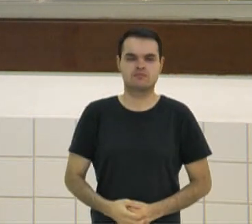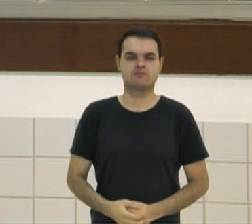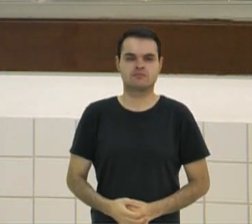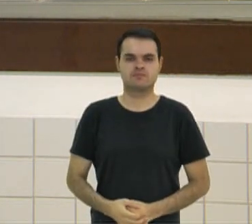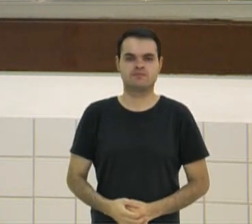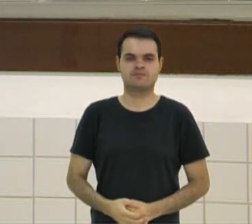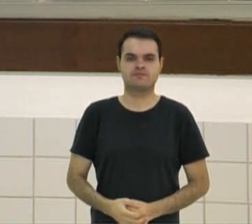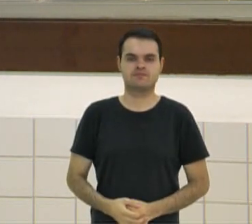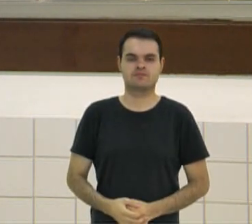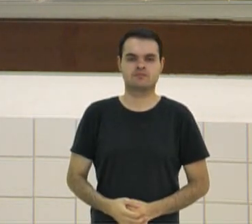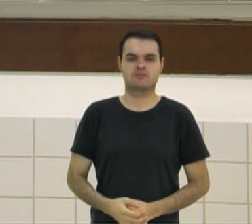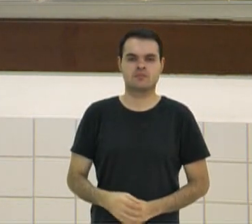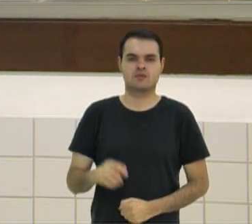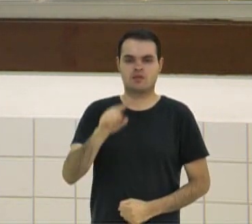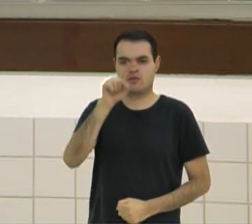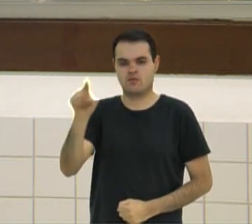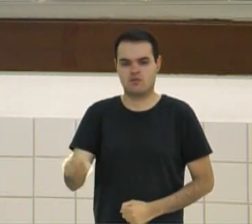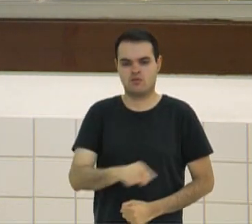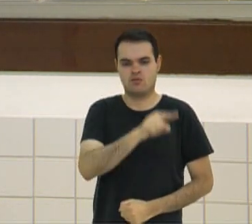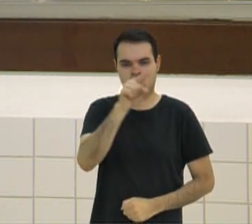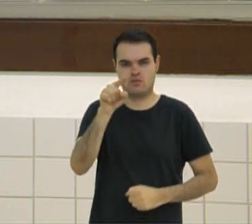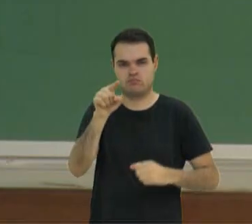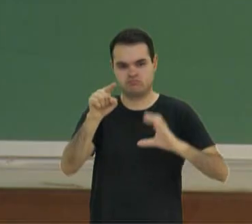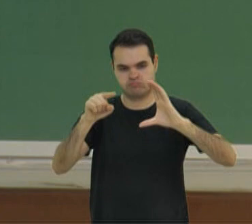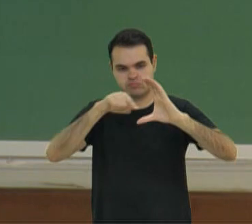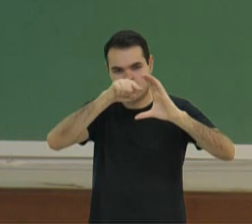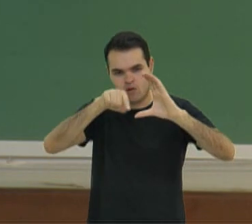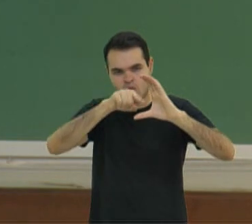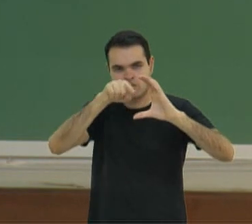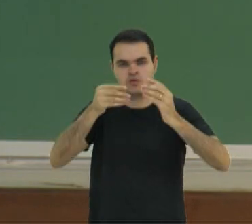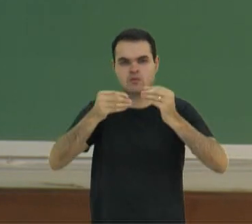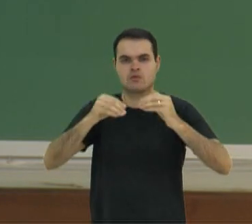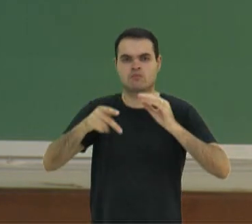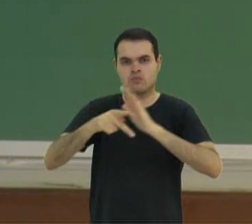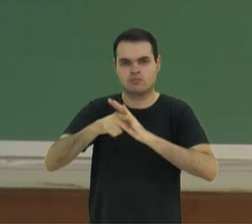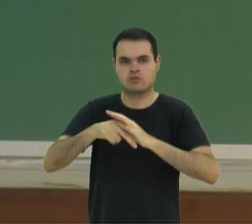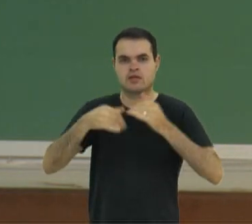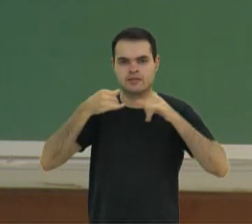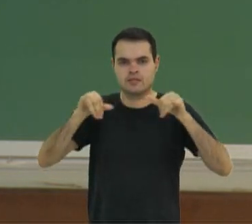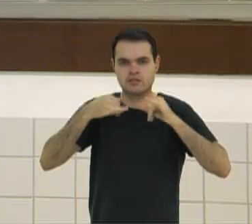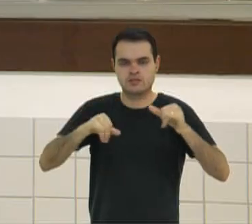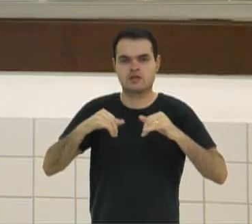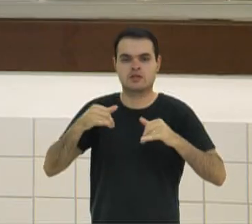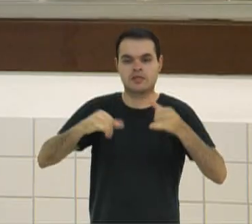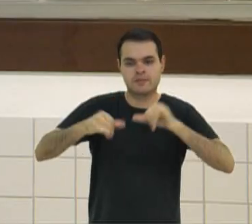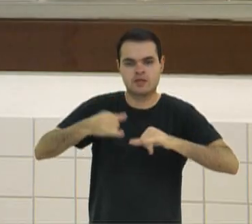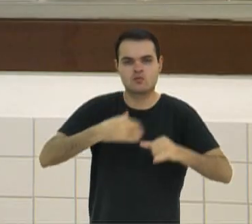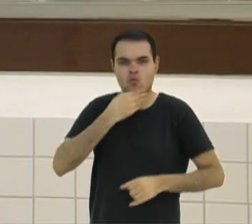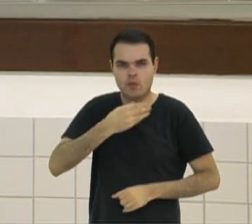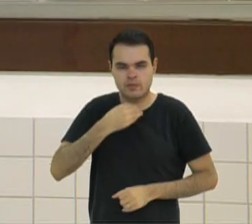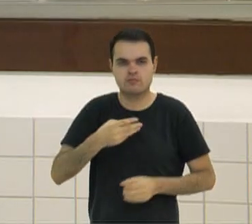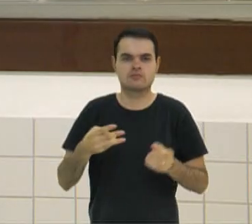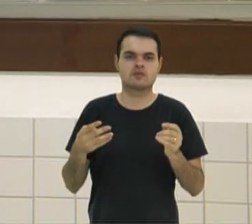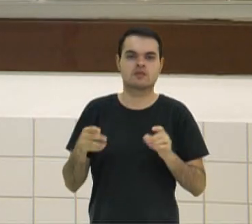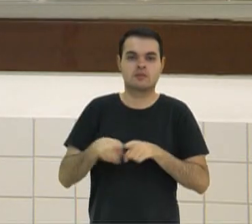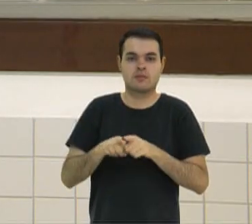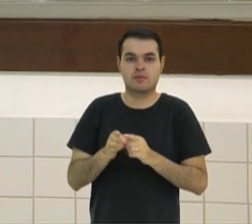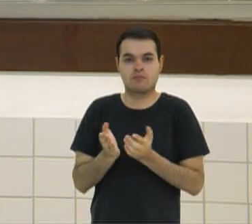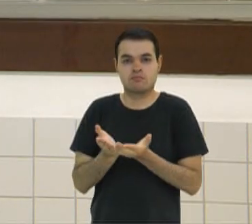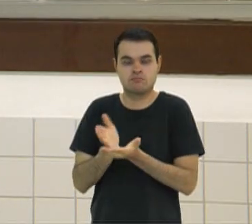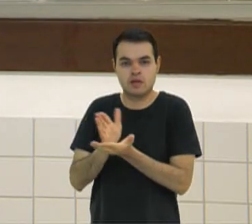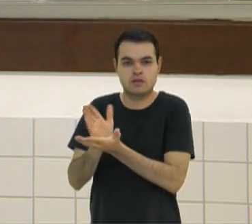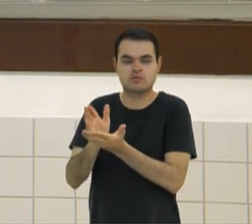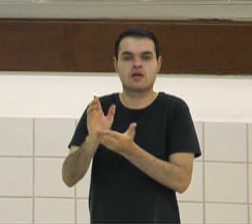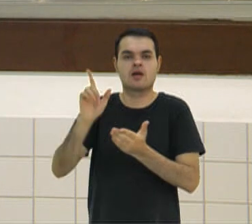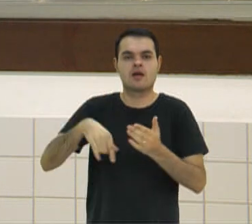nossa história. A roda, a energia química do homem, e barcos, a energia eólica. Então nós temos aqui, né, vários